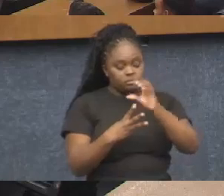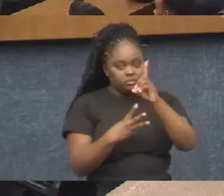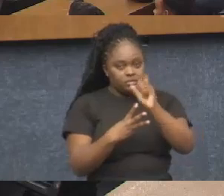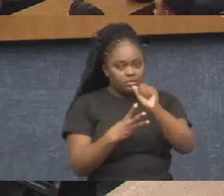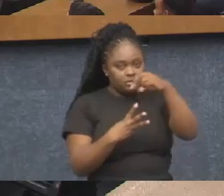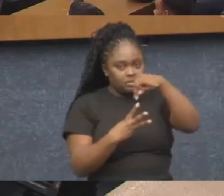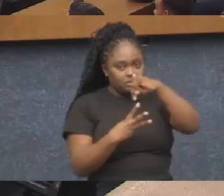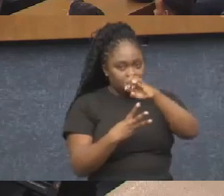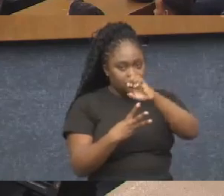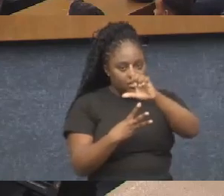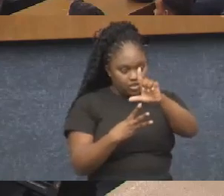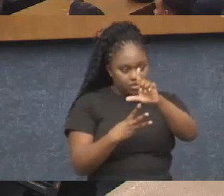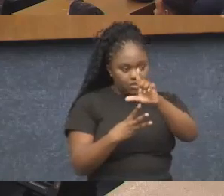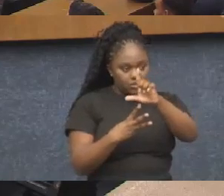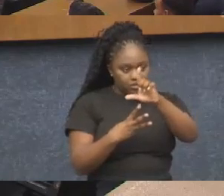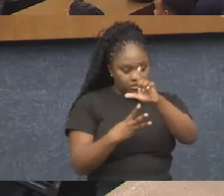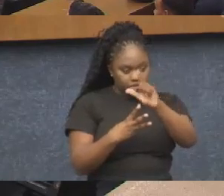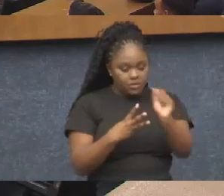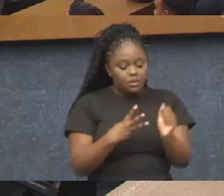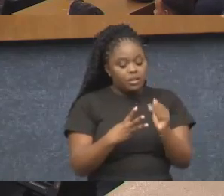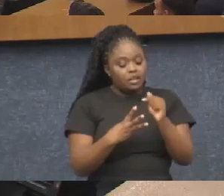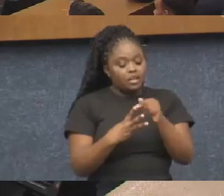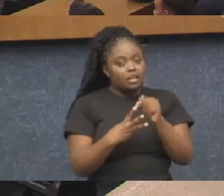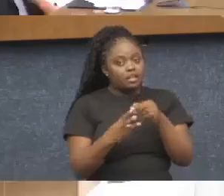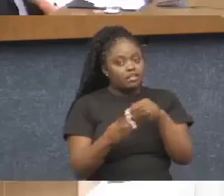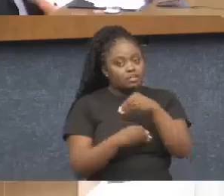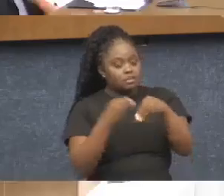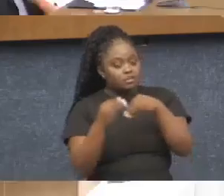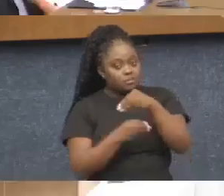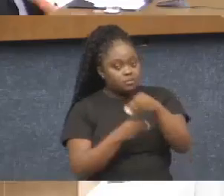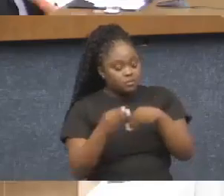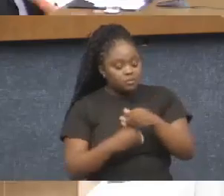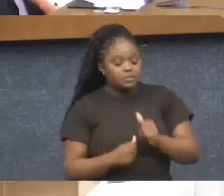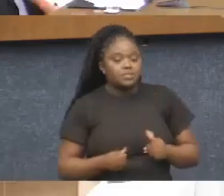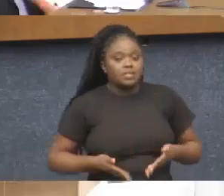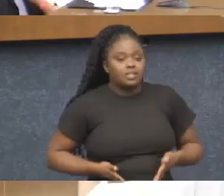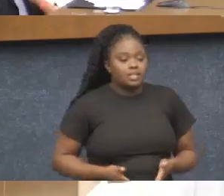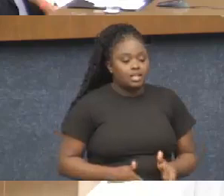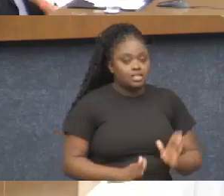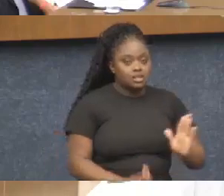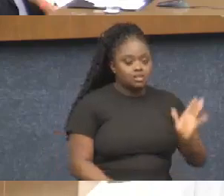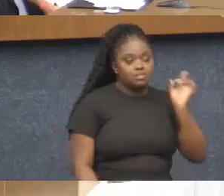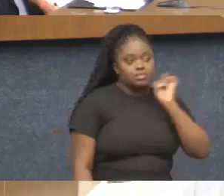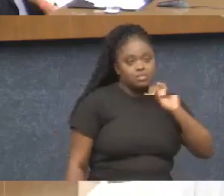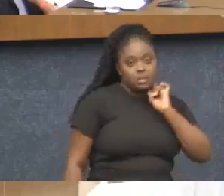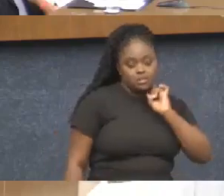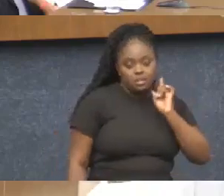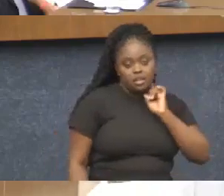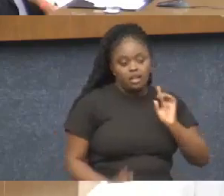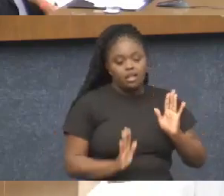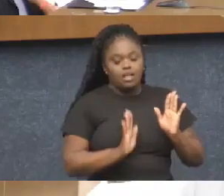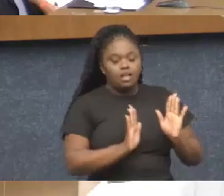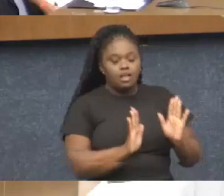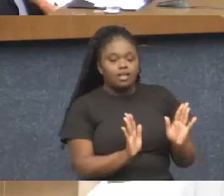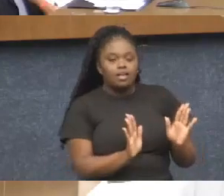é o Daniel, que, assim como eu, é misturado. Ele é nascido em Minas Gerais,